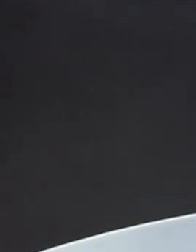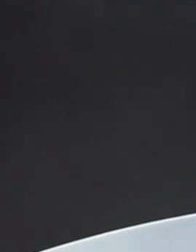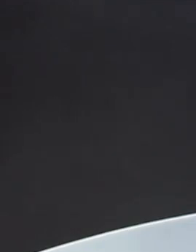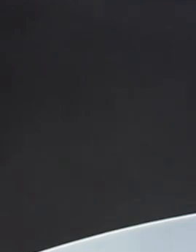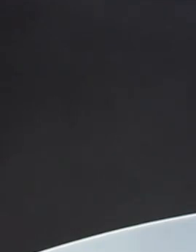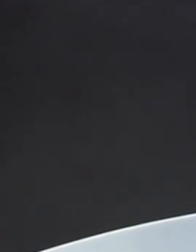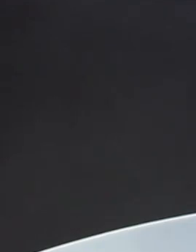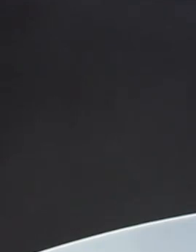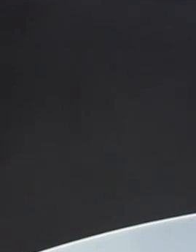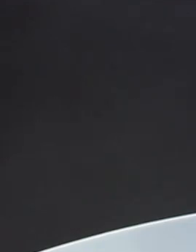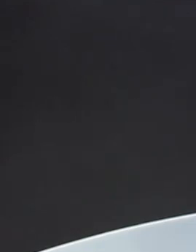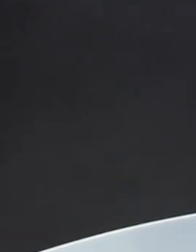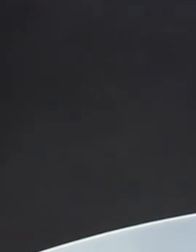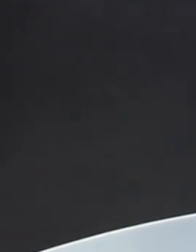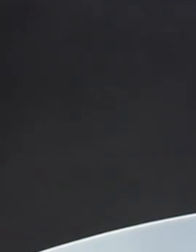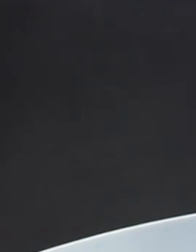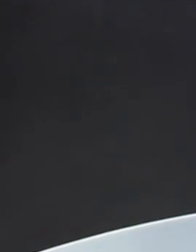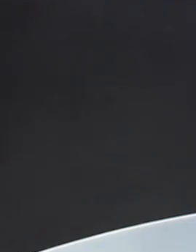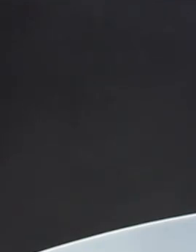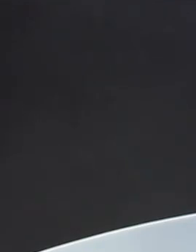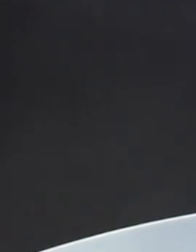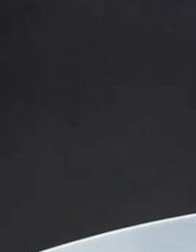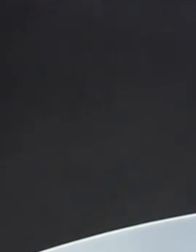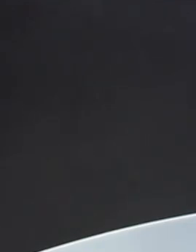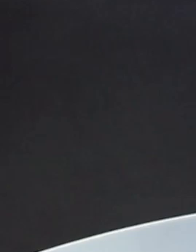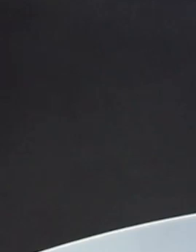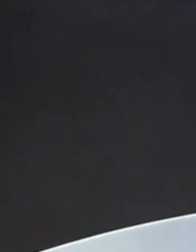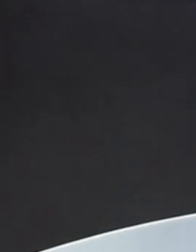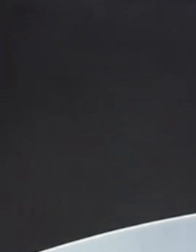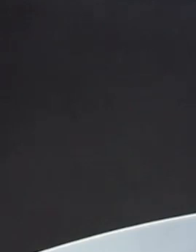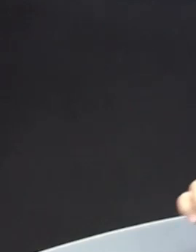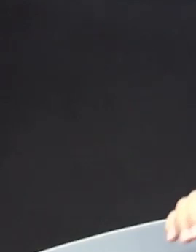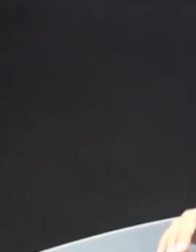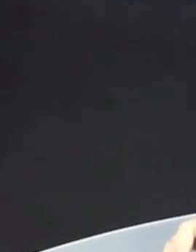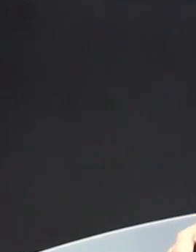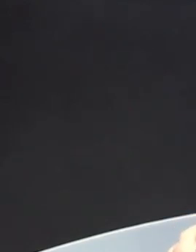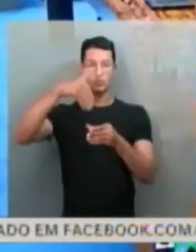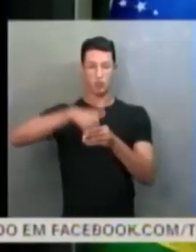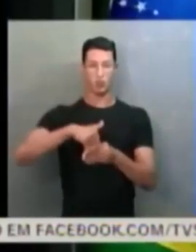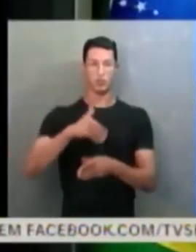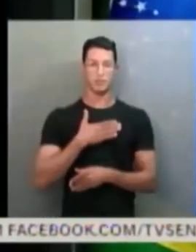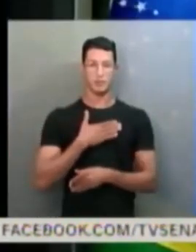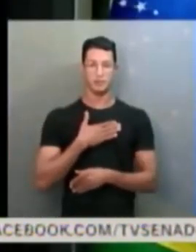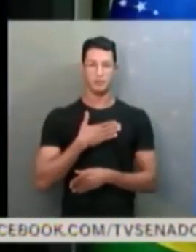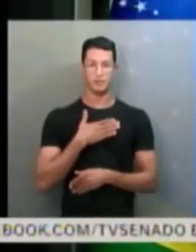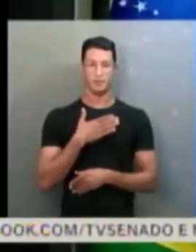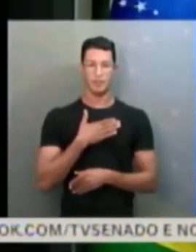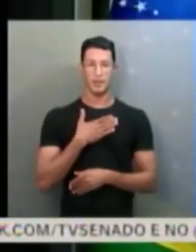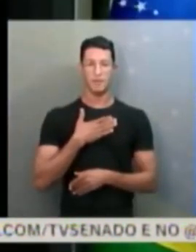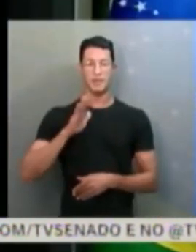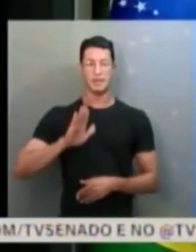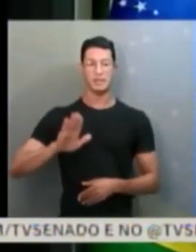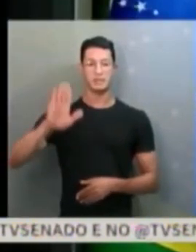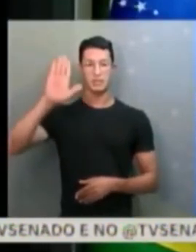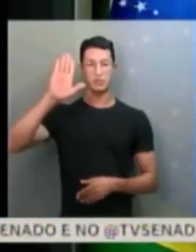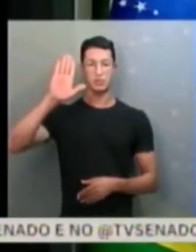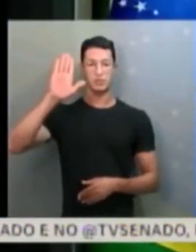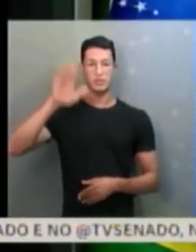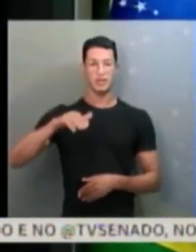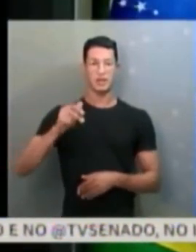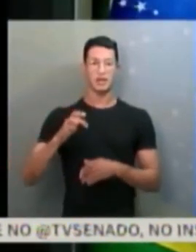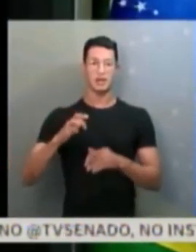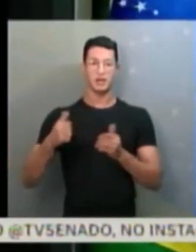Senado ser independente. Vamos ouvir um trecho do discurso da senadora Simone falando sobre isso. A minha candidatura